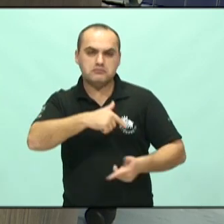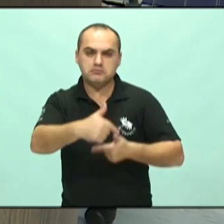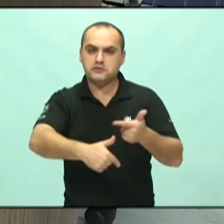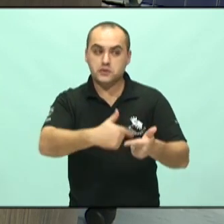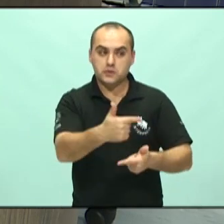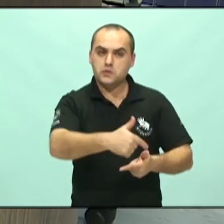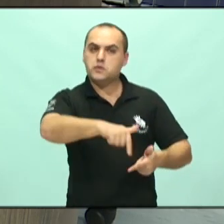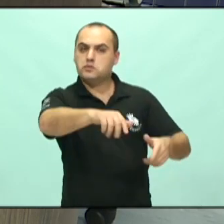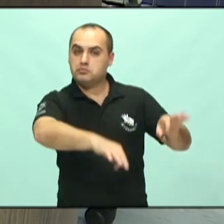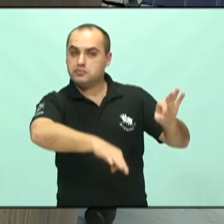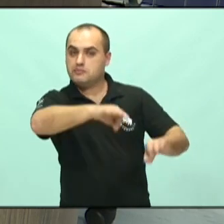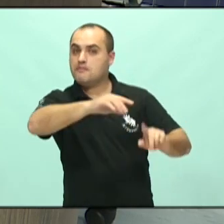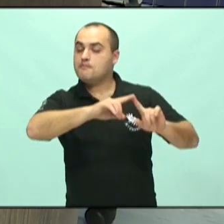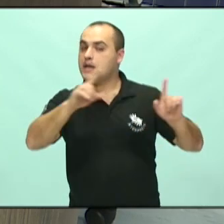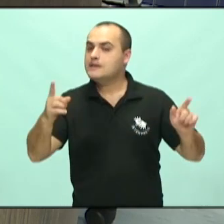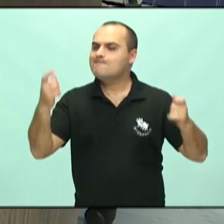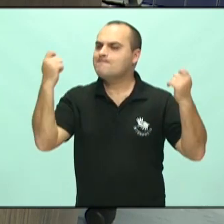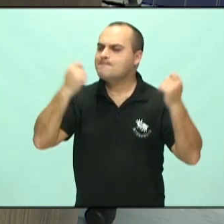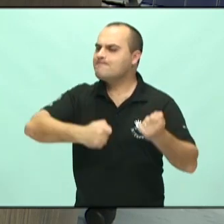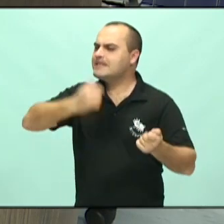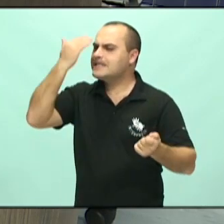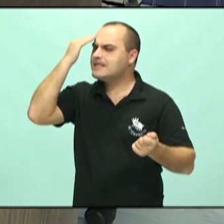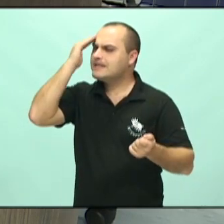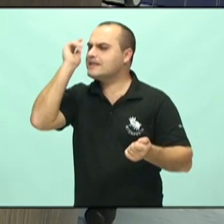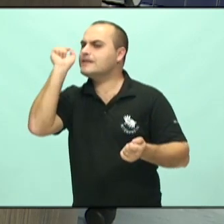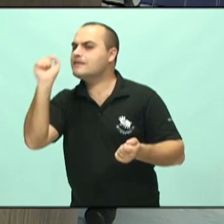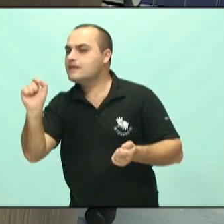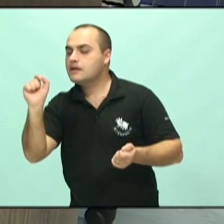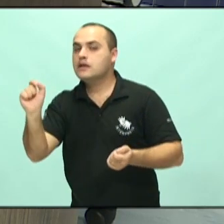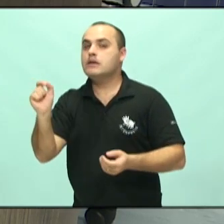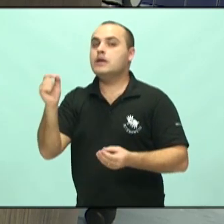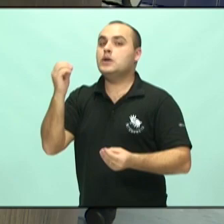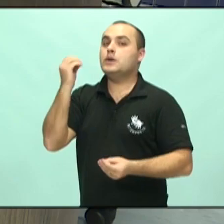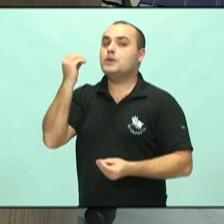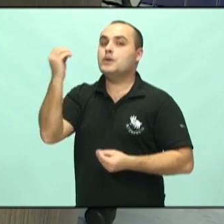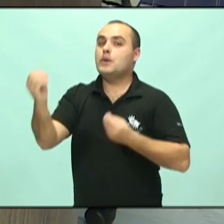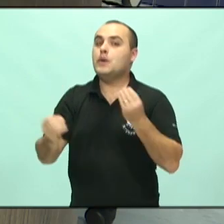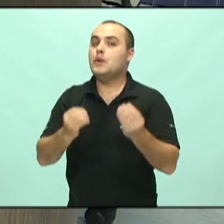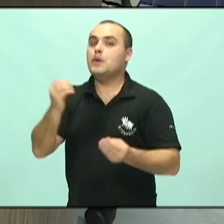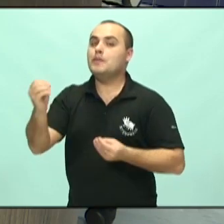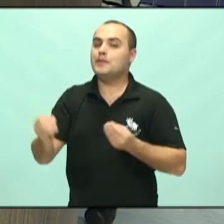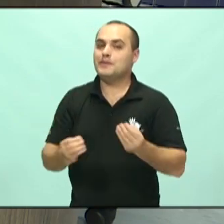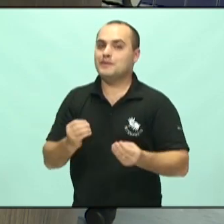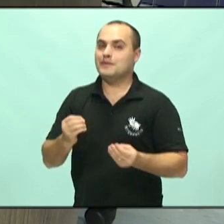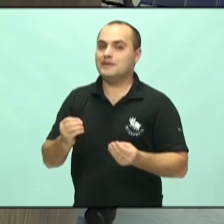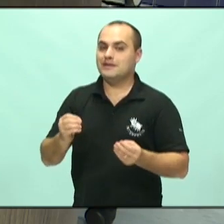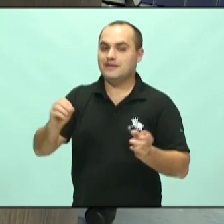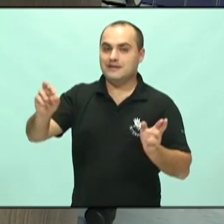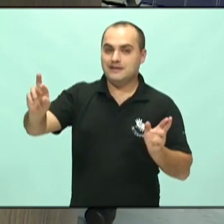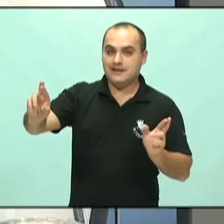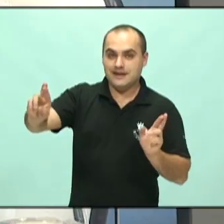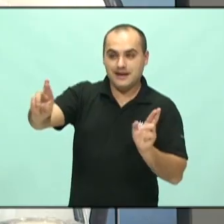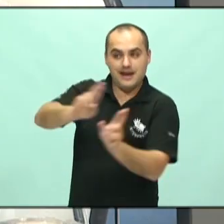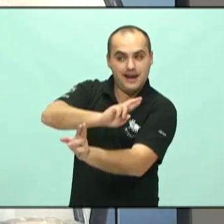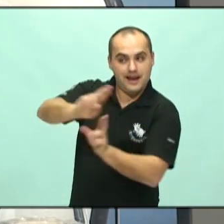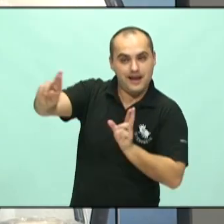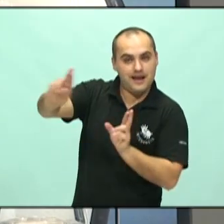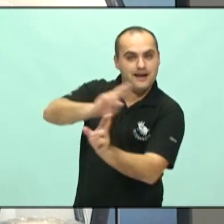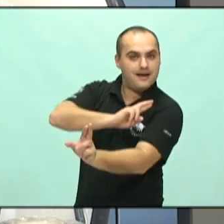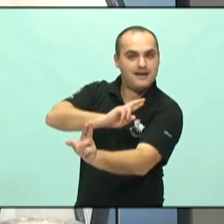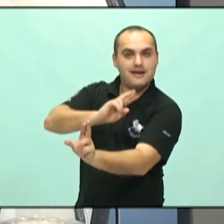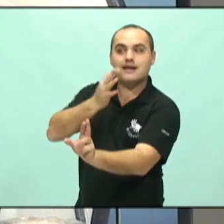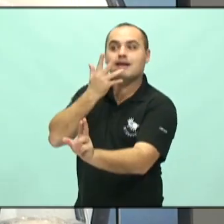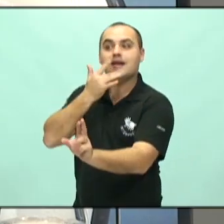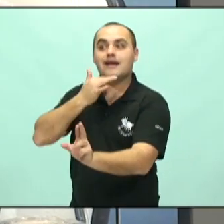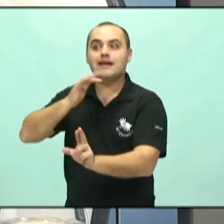que a gente tentou entender nesse processo é como se dá a relação da cena com aquele ser que